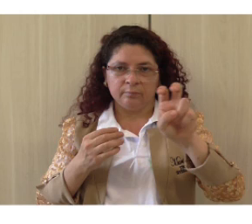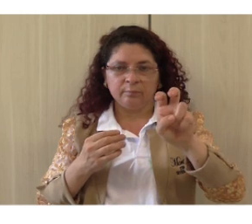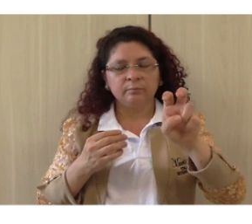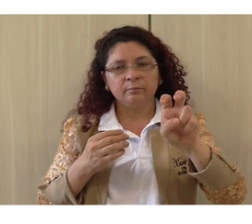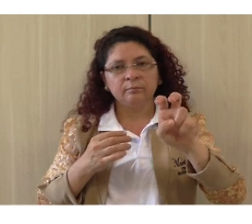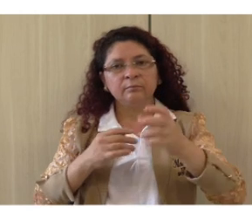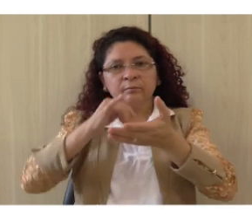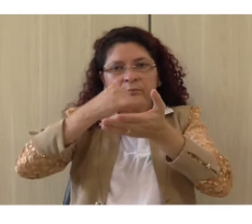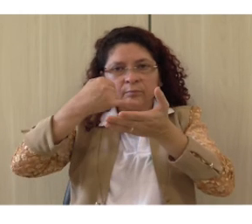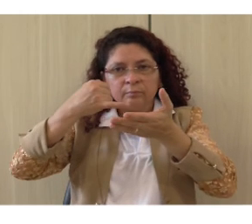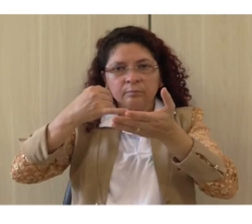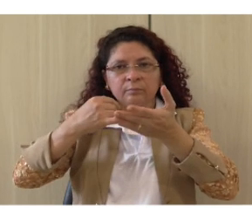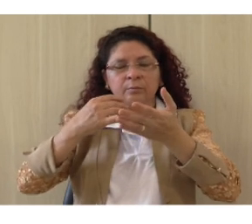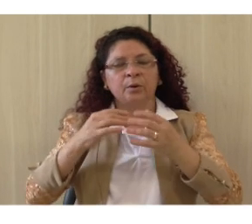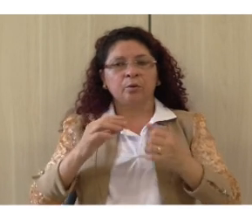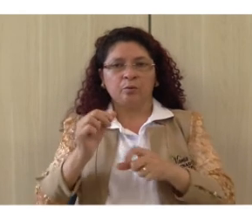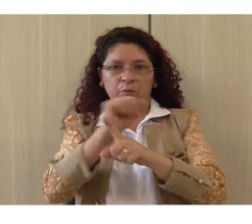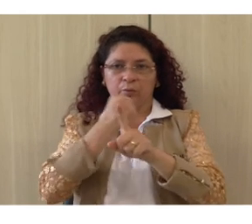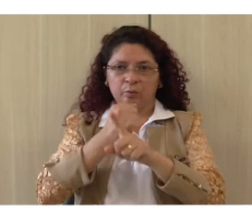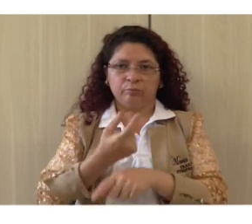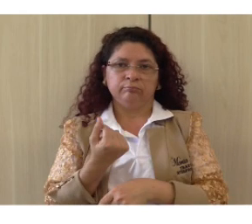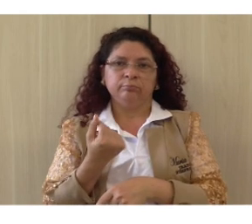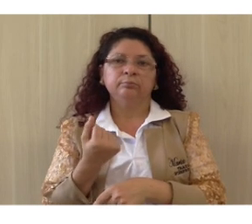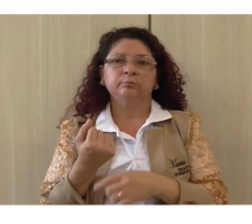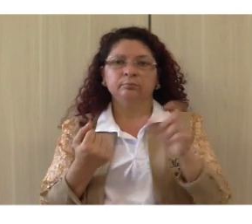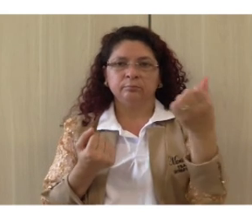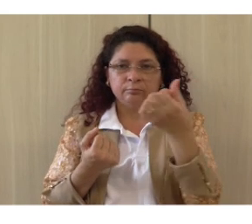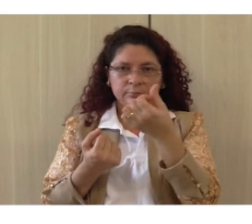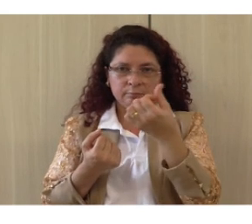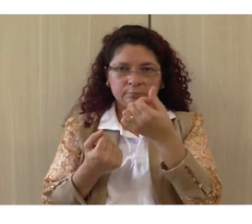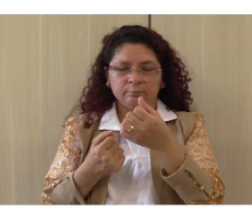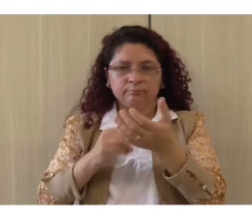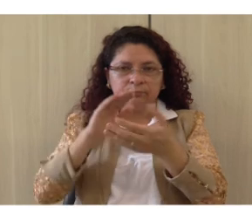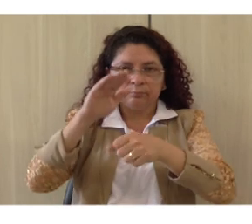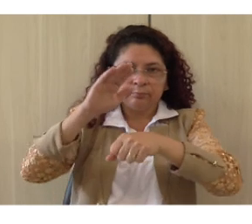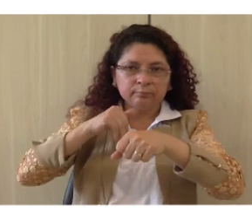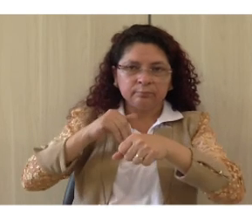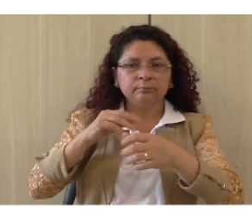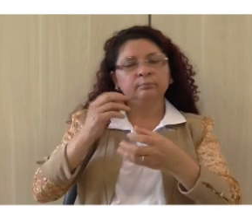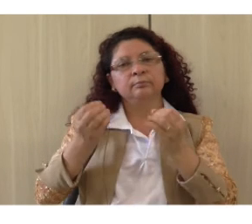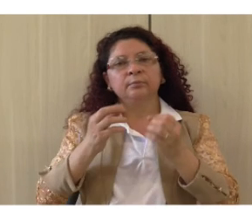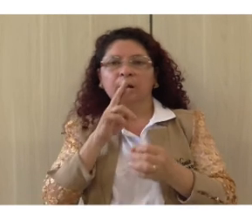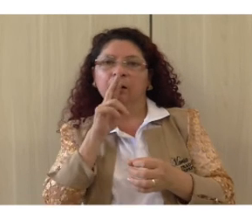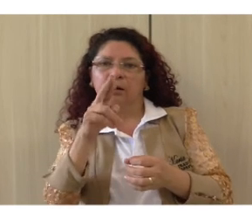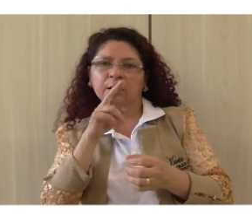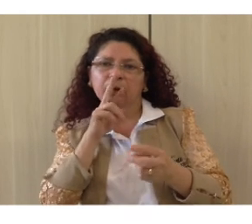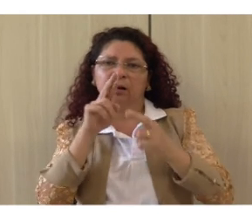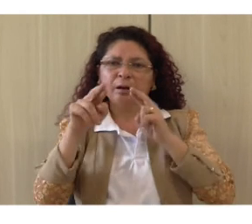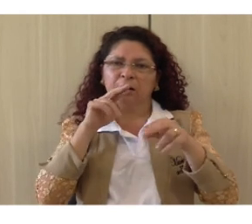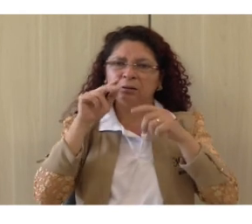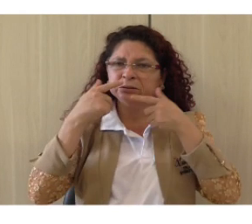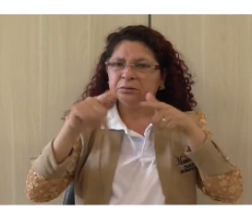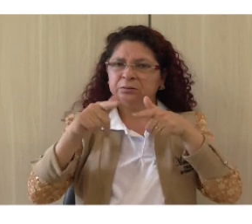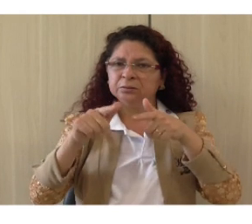5. Questionário socioeconômico. Anexo 6. Requerimento para interposição do recurso.